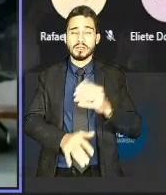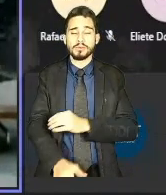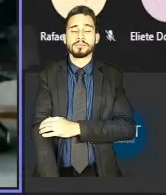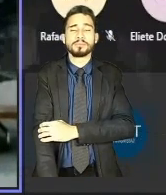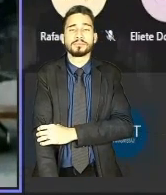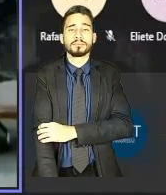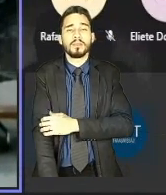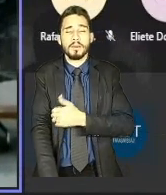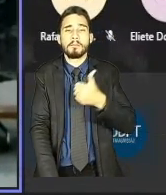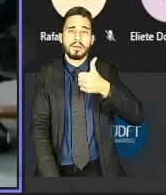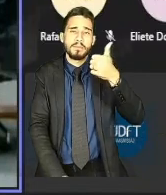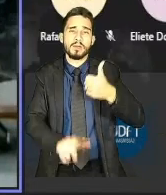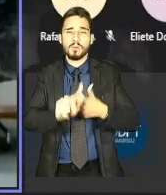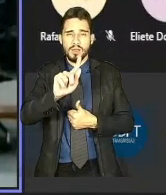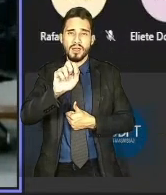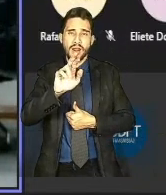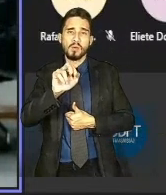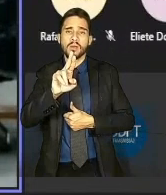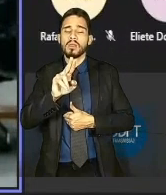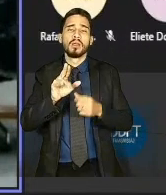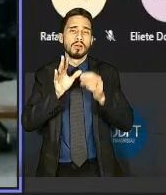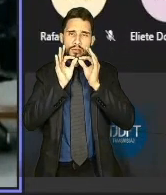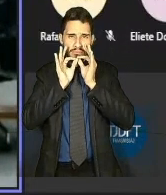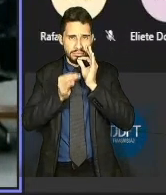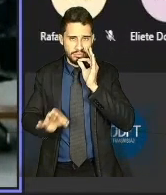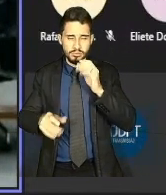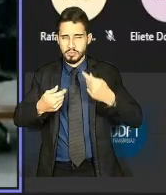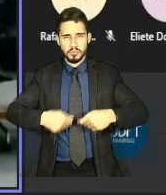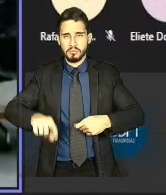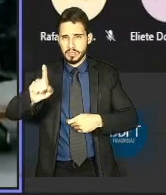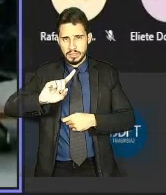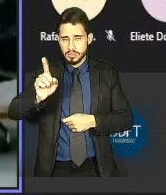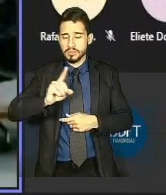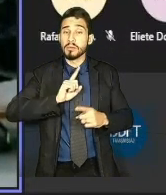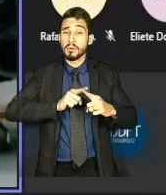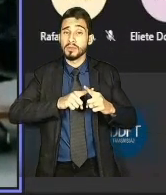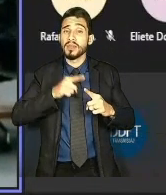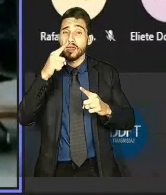da decisão primitiva. Eu não vou me estender